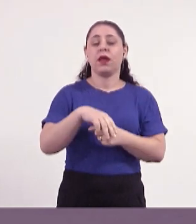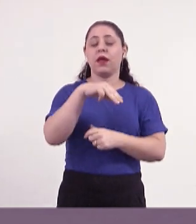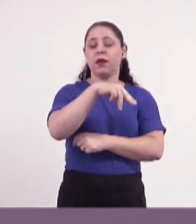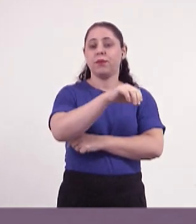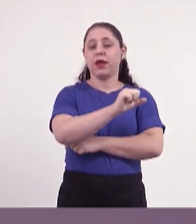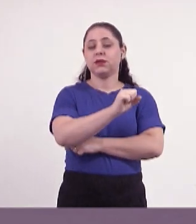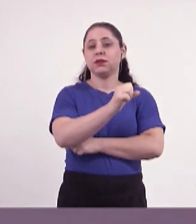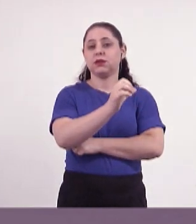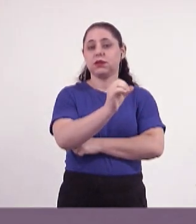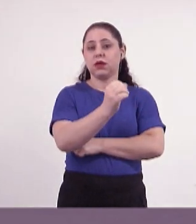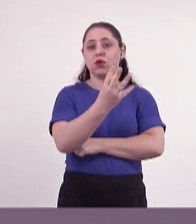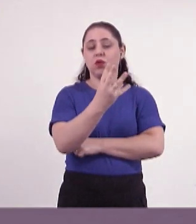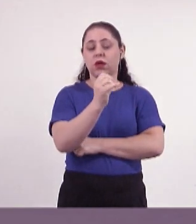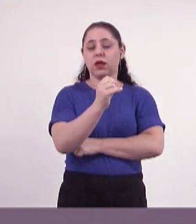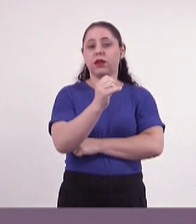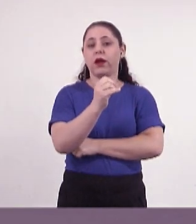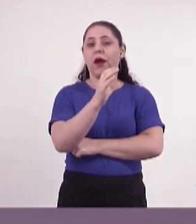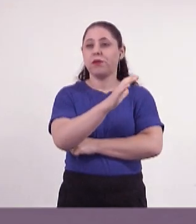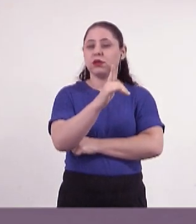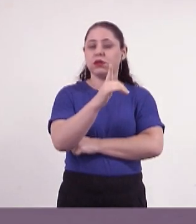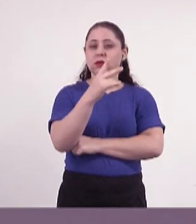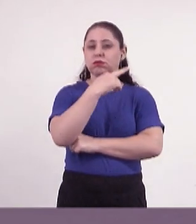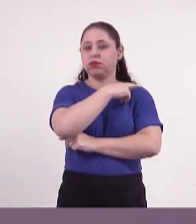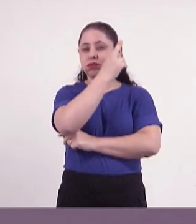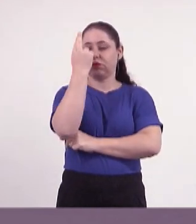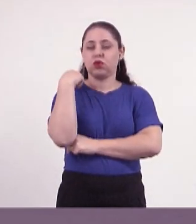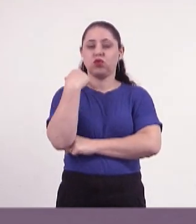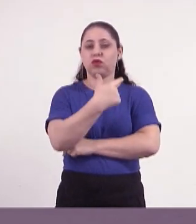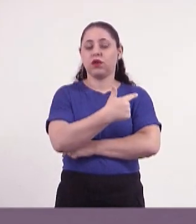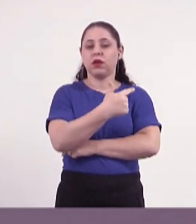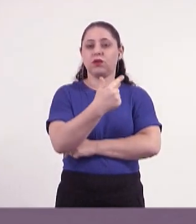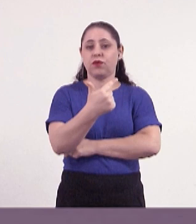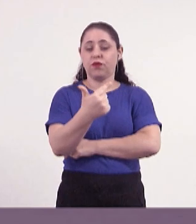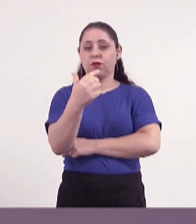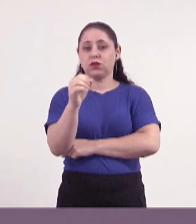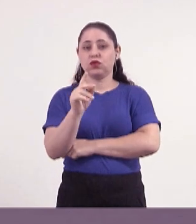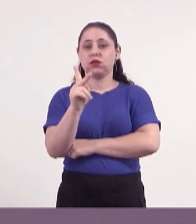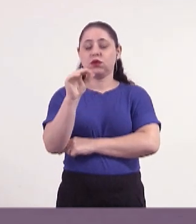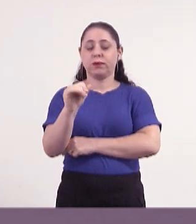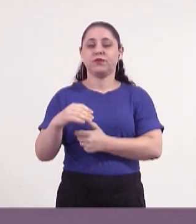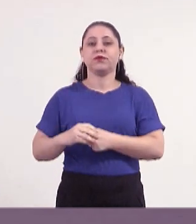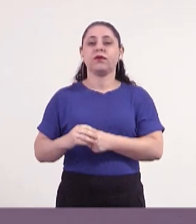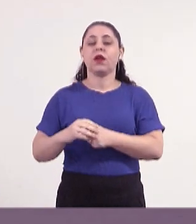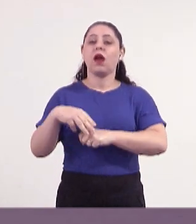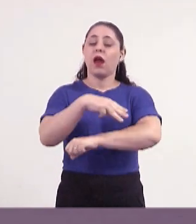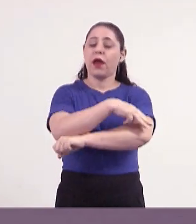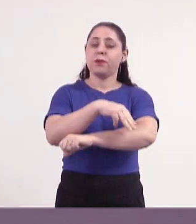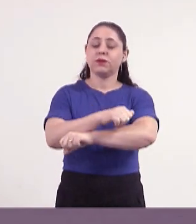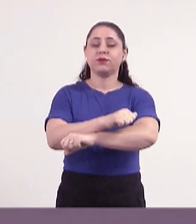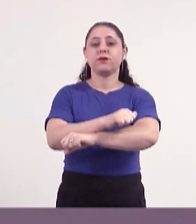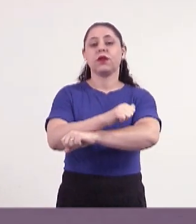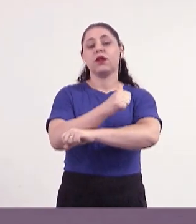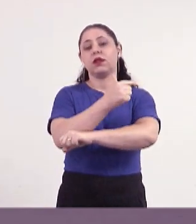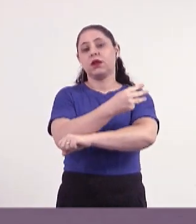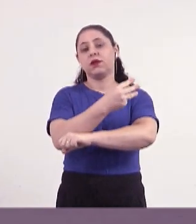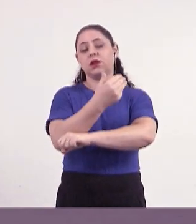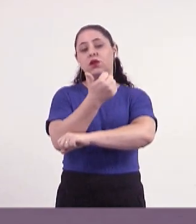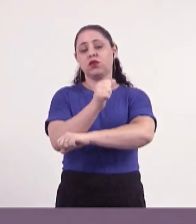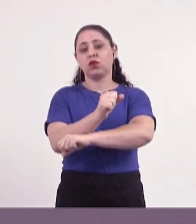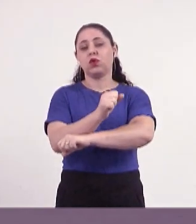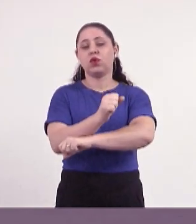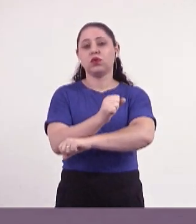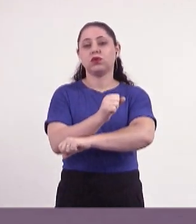que liga Campo Grande a Santa Rita do Pardo, cerca de 220 quilômetros, a MS 338 de Santa Rita do Pardo